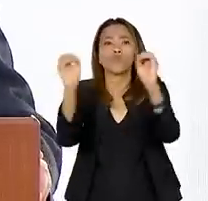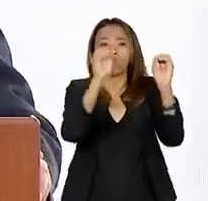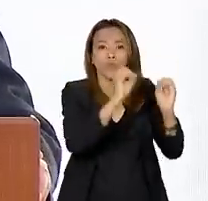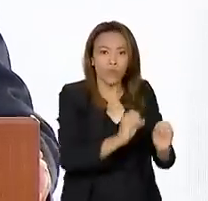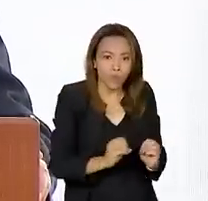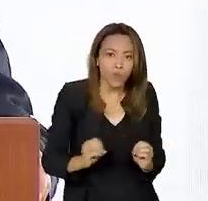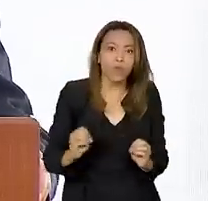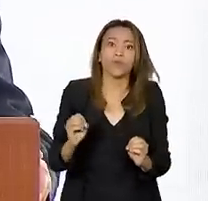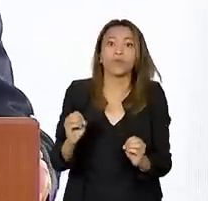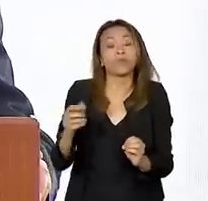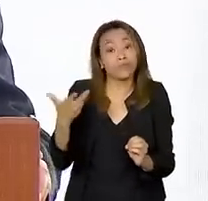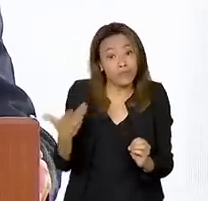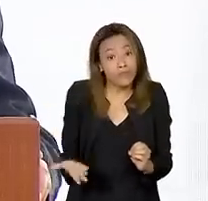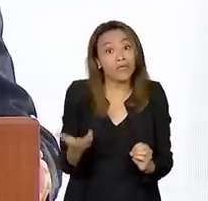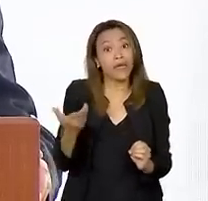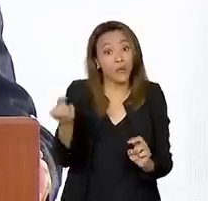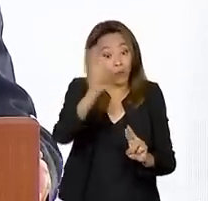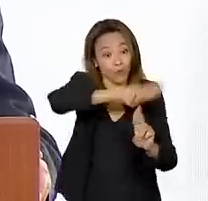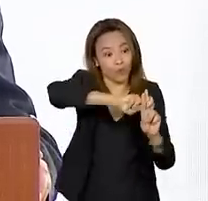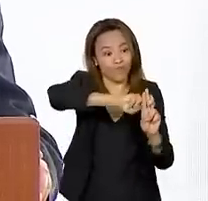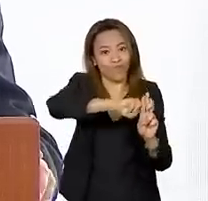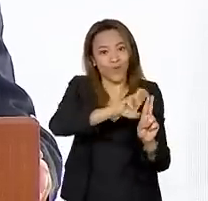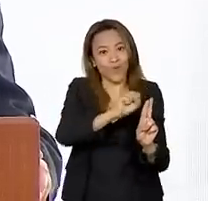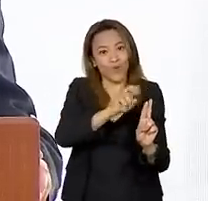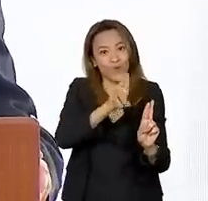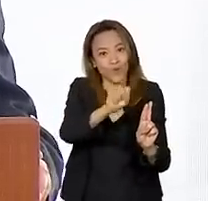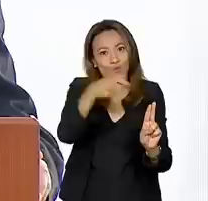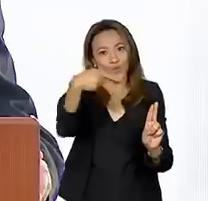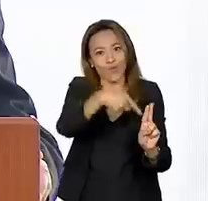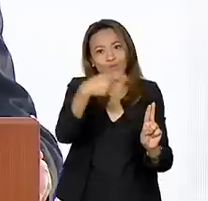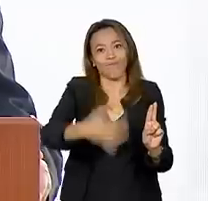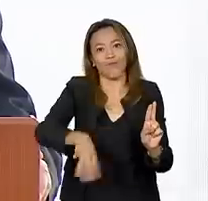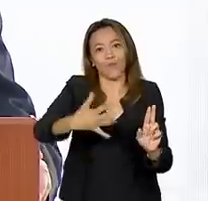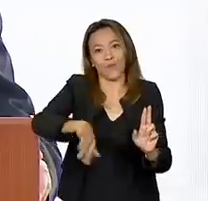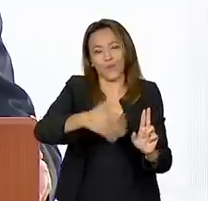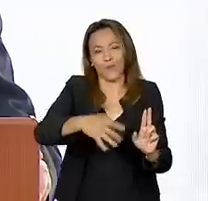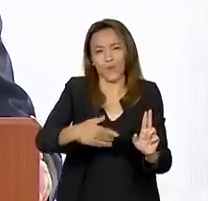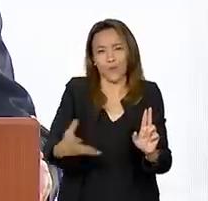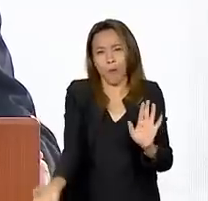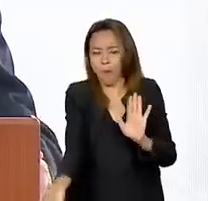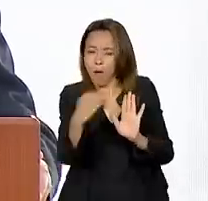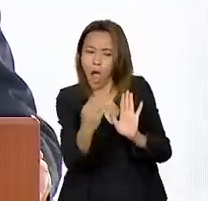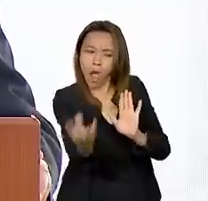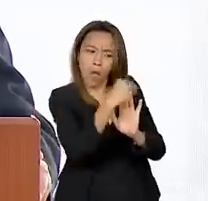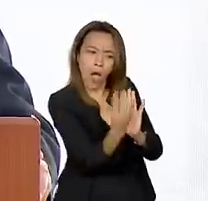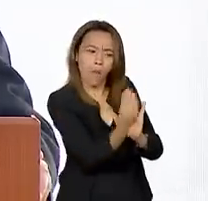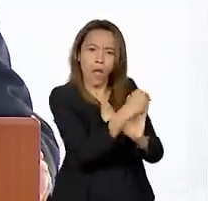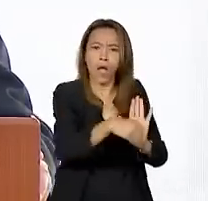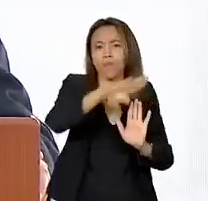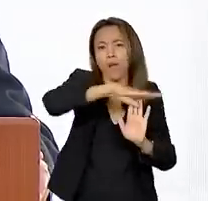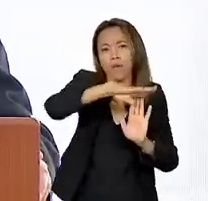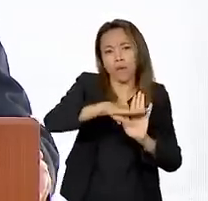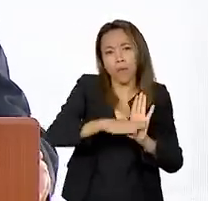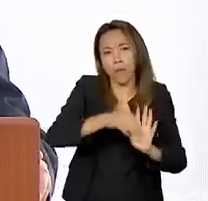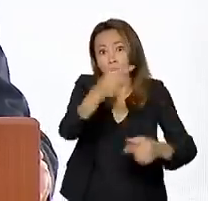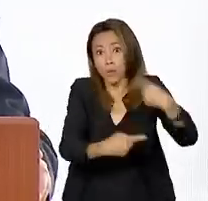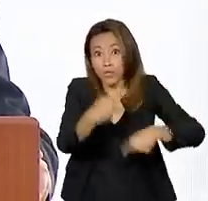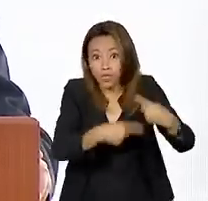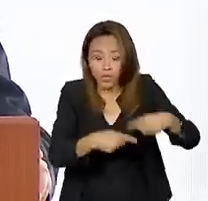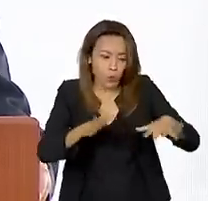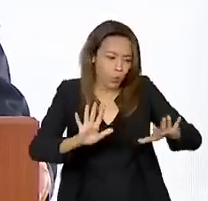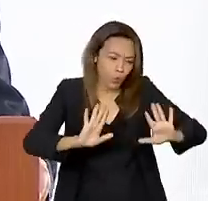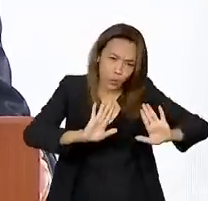cliente individual da área da saúde, que é o SUS. Com ele, o que nós podemos alavancar de políticas públicas e juntar essa vontade,